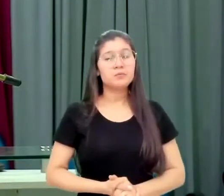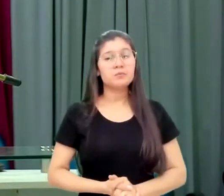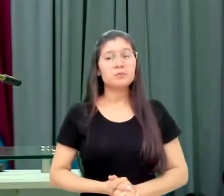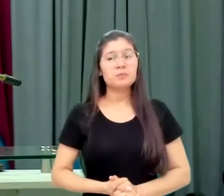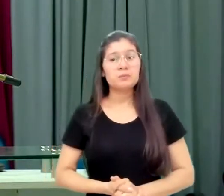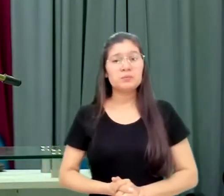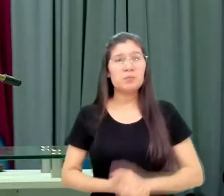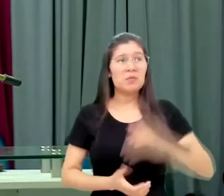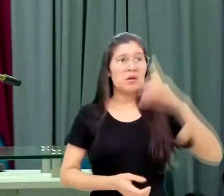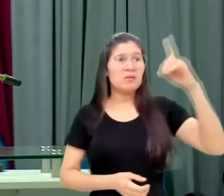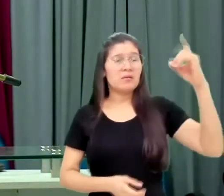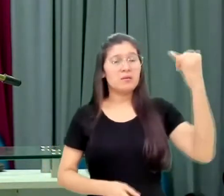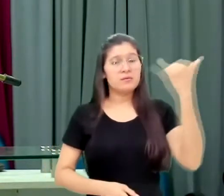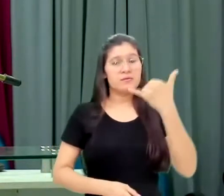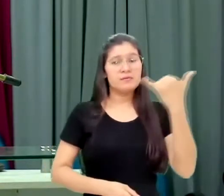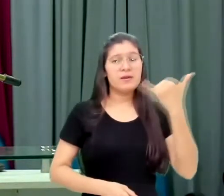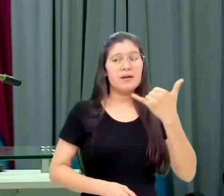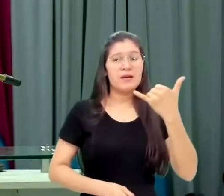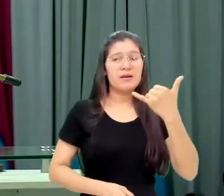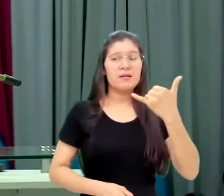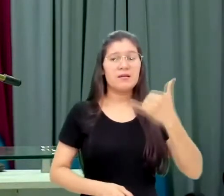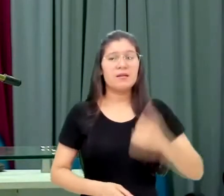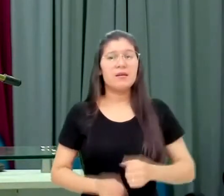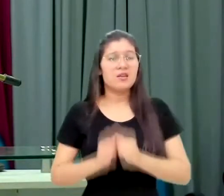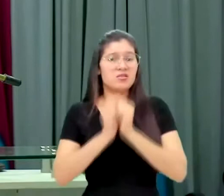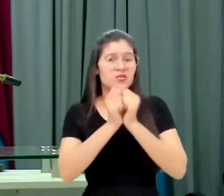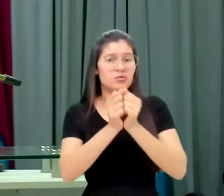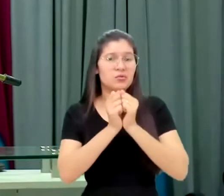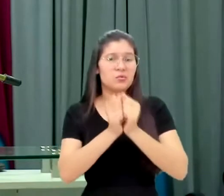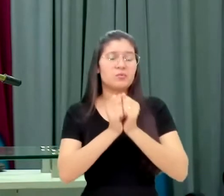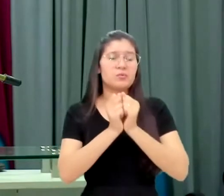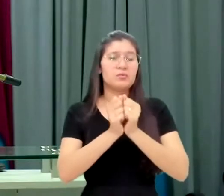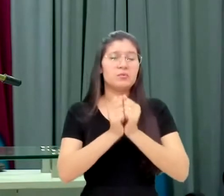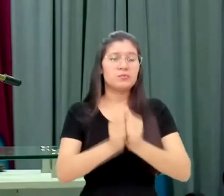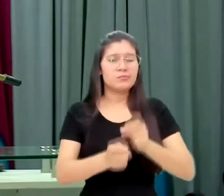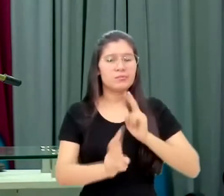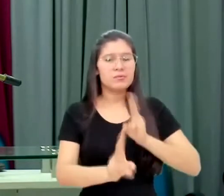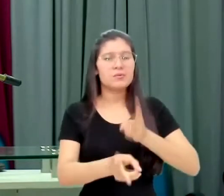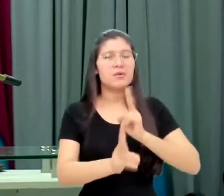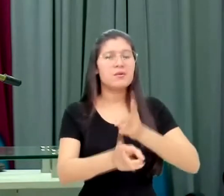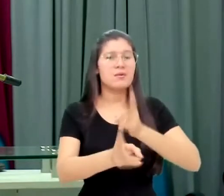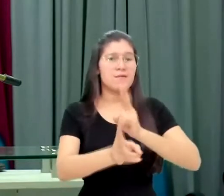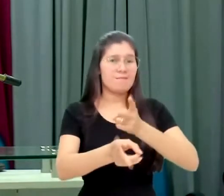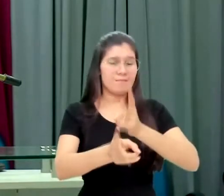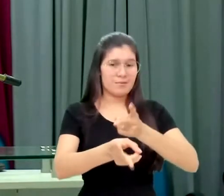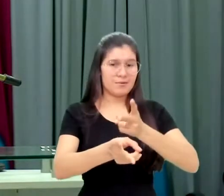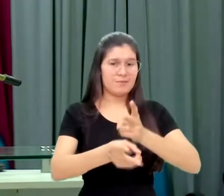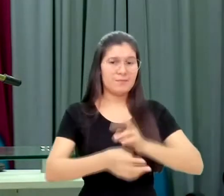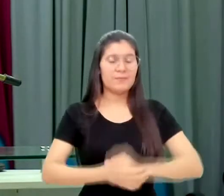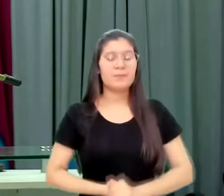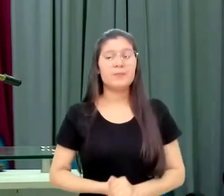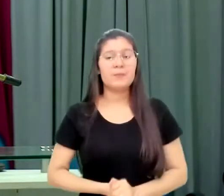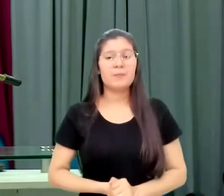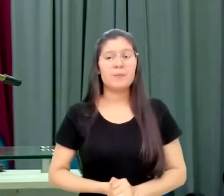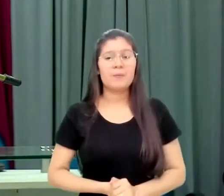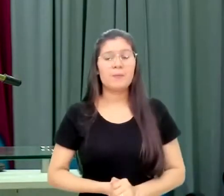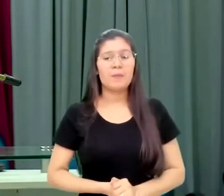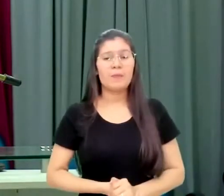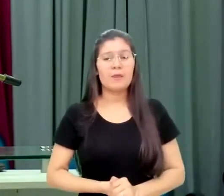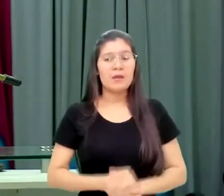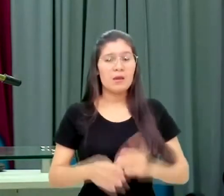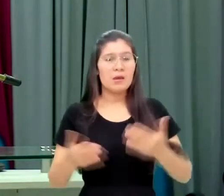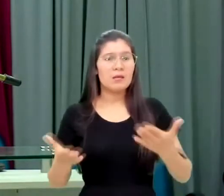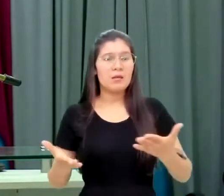estou convosco todos os dias, até a consumação dos séculos. Os irmãos não lembram disso, e vão buscar no